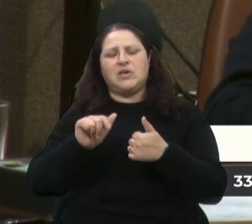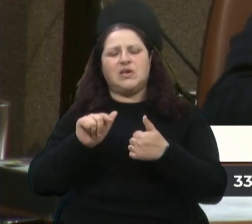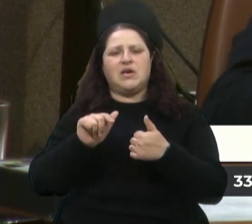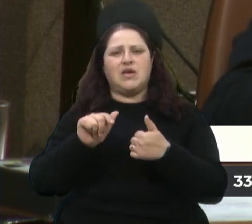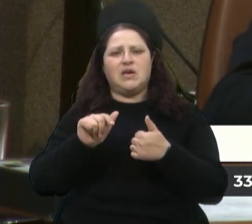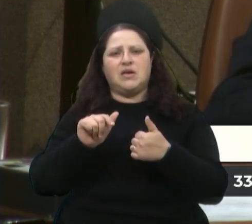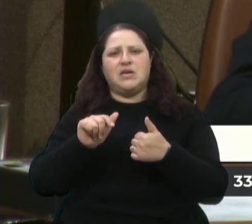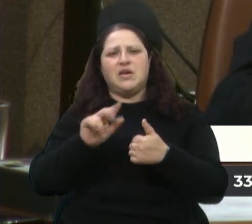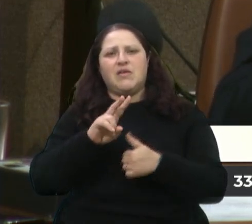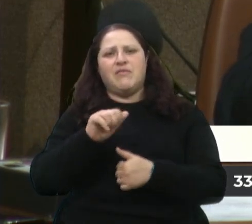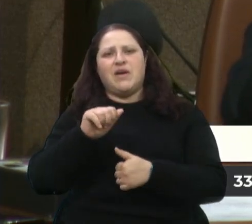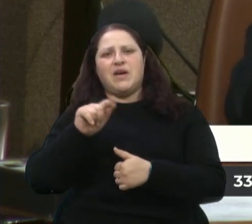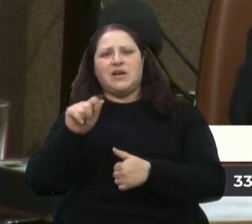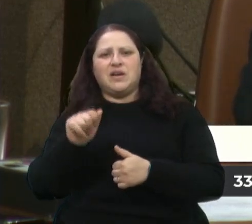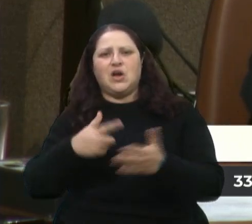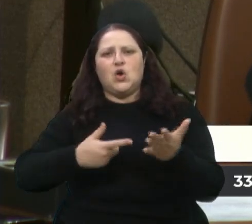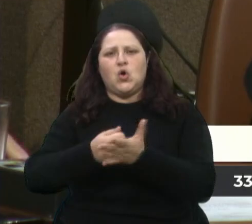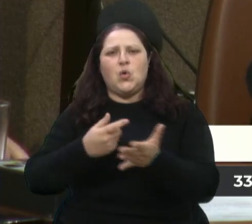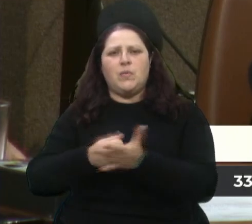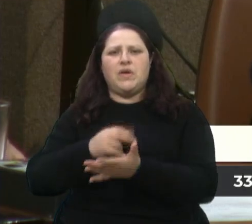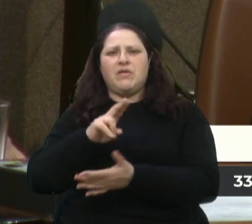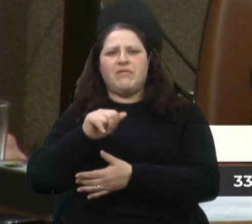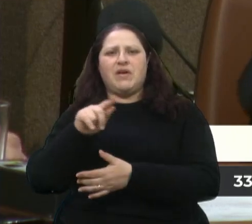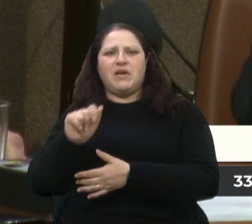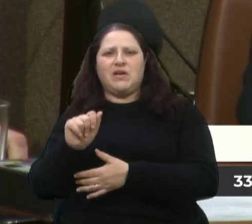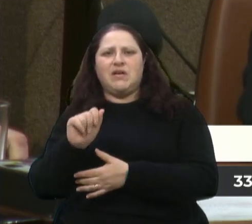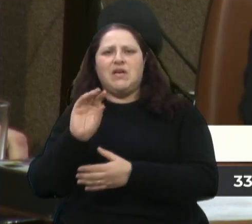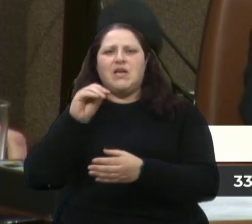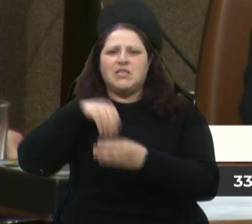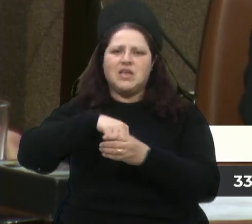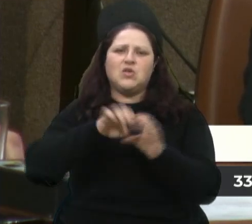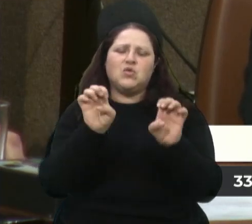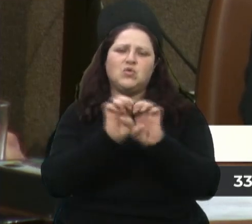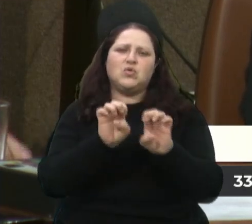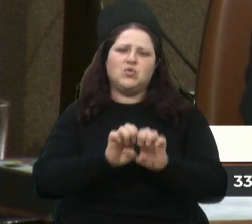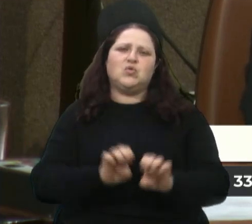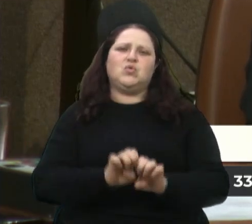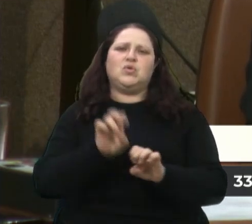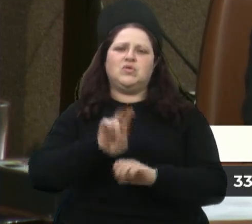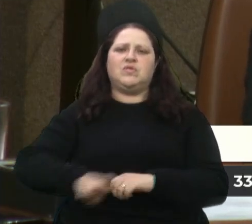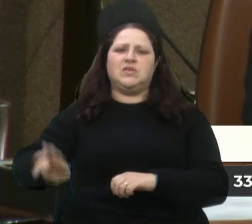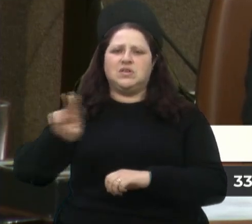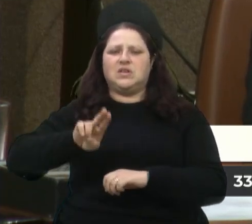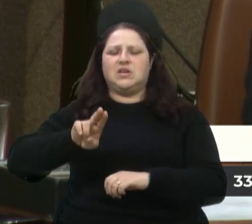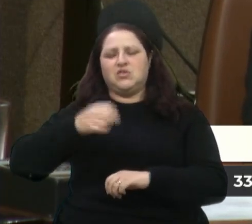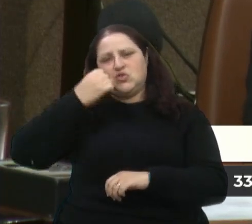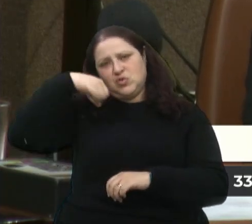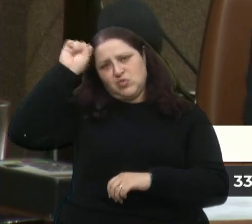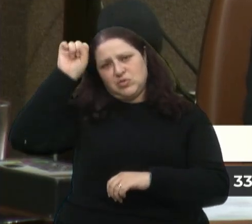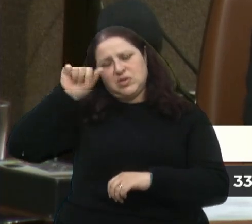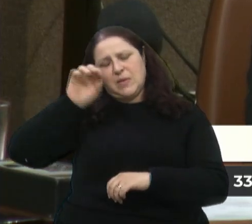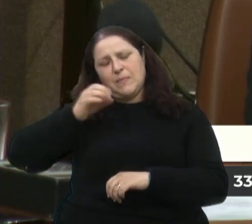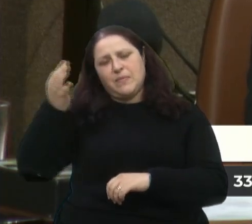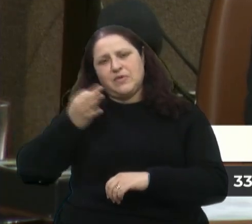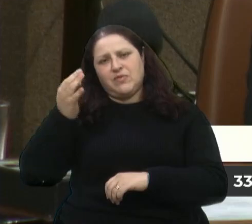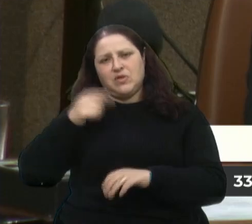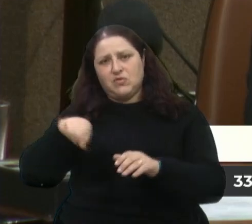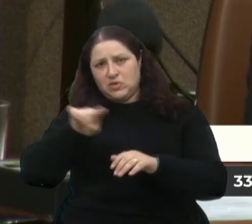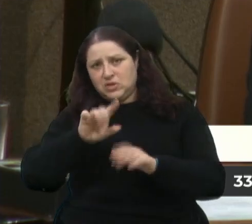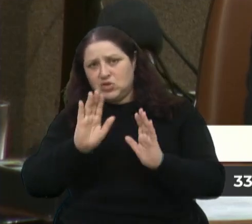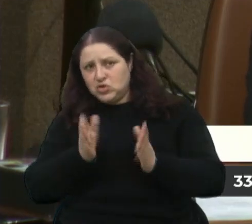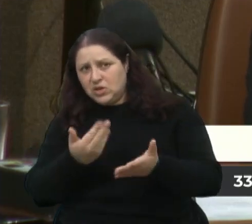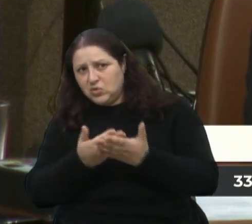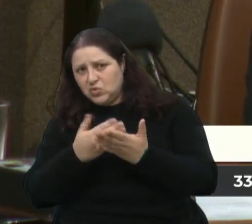seja, comprar vagas na estrutura da Universidade de Caxias do Sul, que é fantástica. Quem aqui nessa casa não passou pela